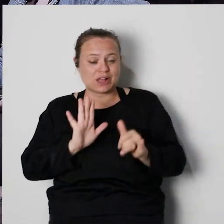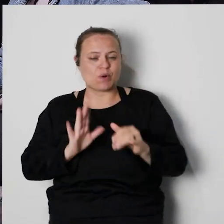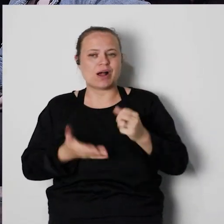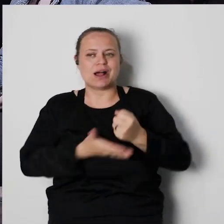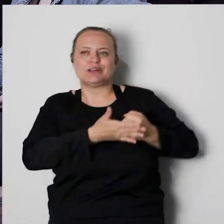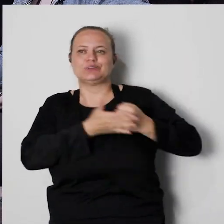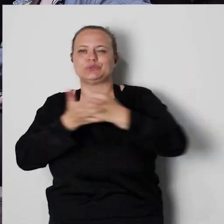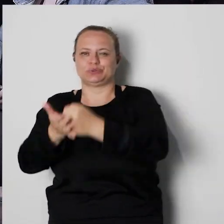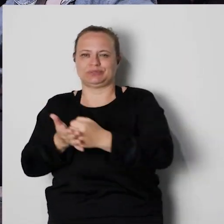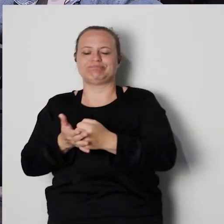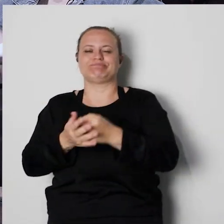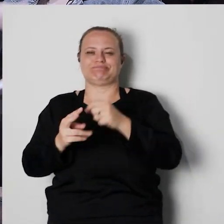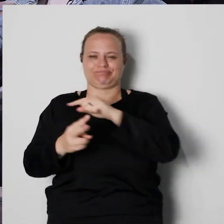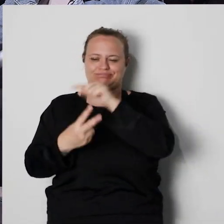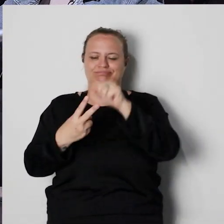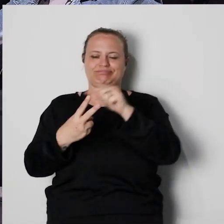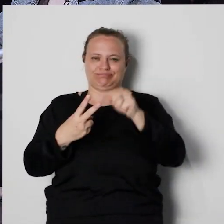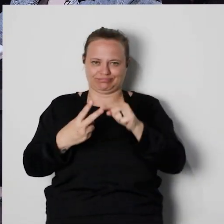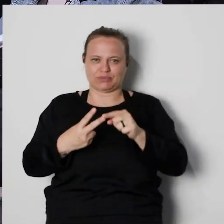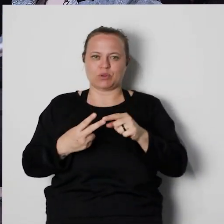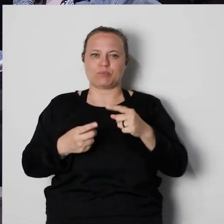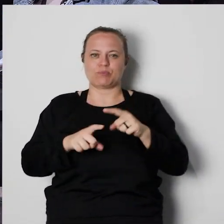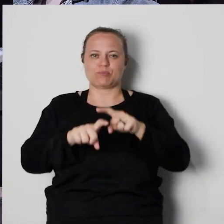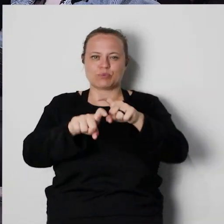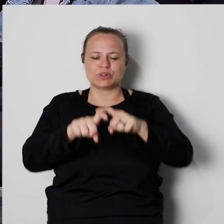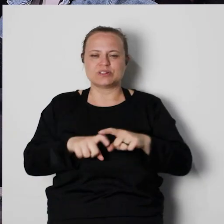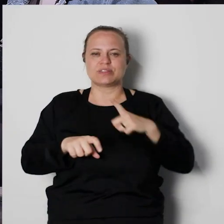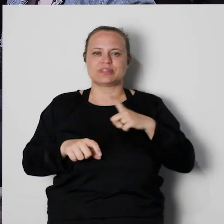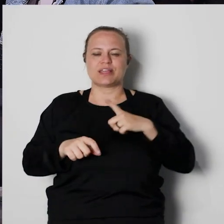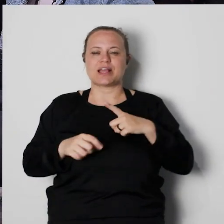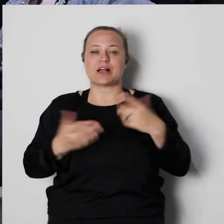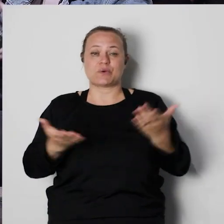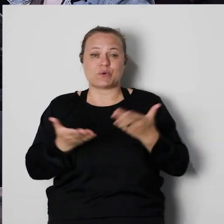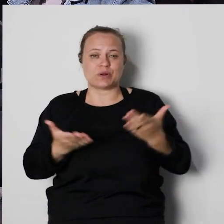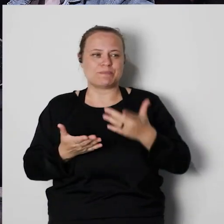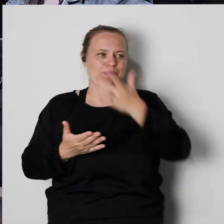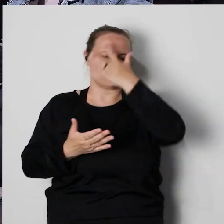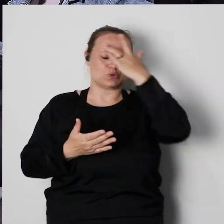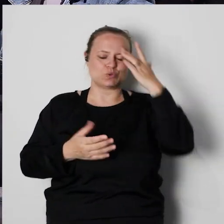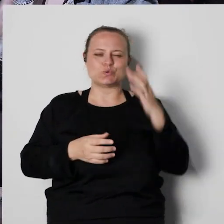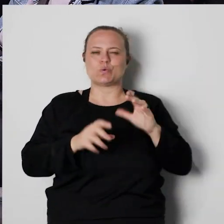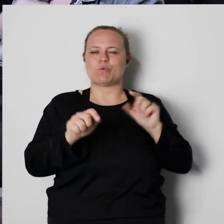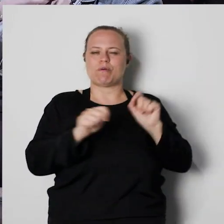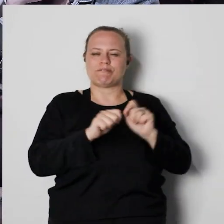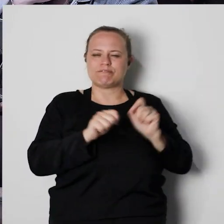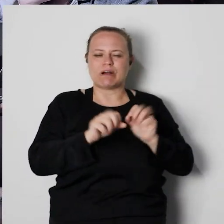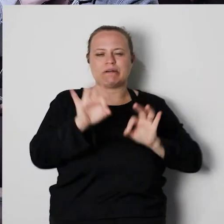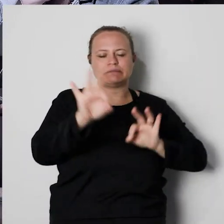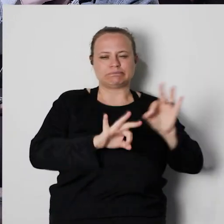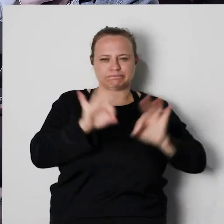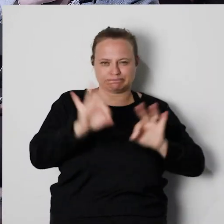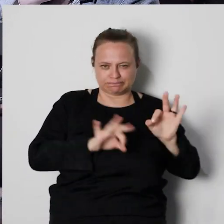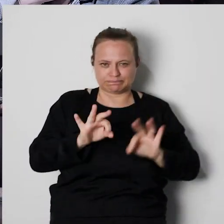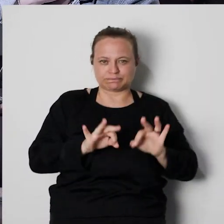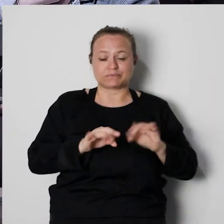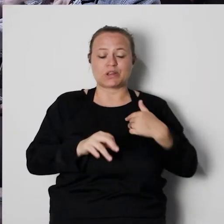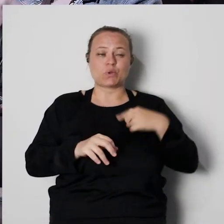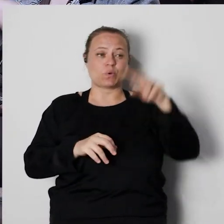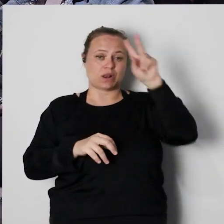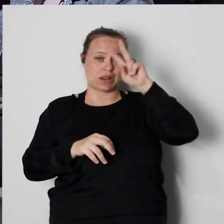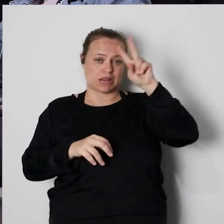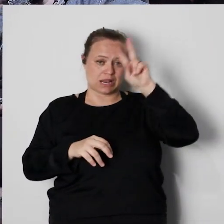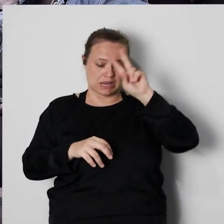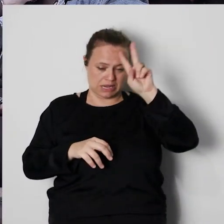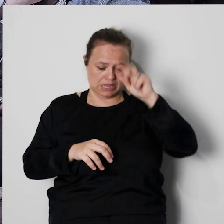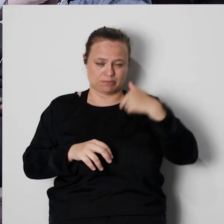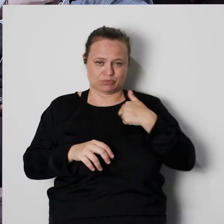necessariamente chegar nisso, ou que tinham a sua vida independente disso, que claro que o edital iria contribuir, mas nem usava, acessaram, né? E isso nos dá